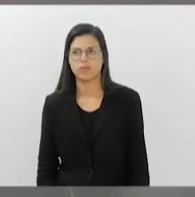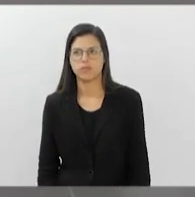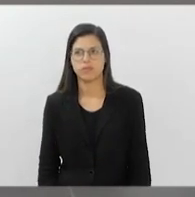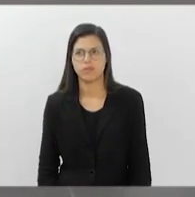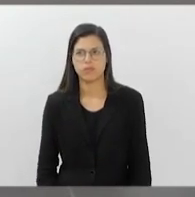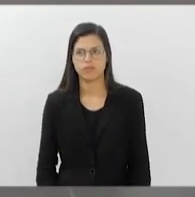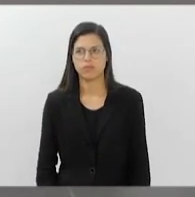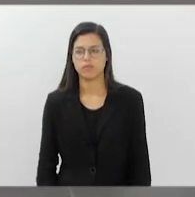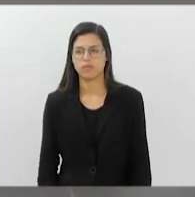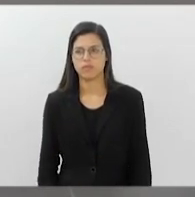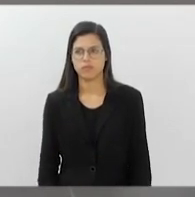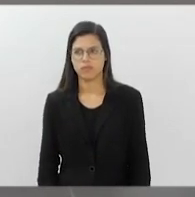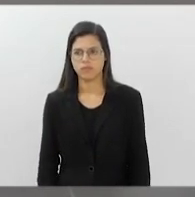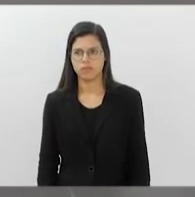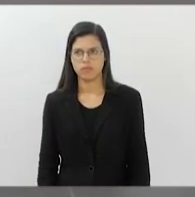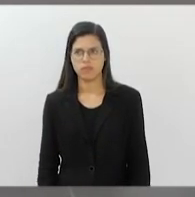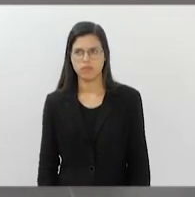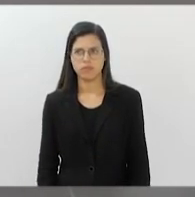Aprovado.